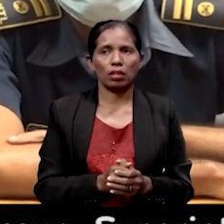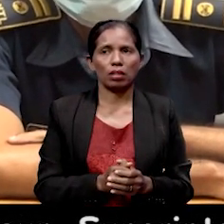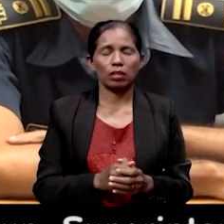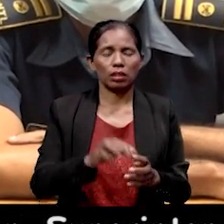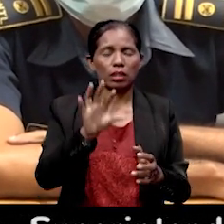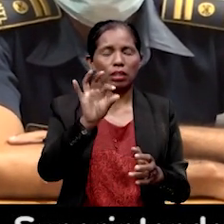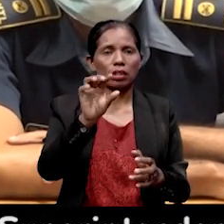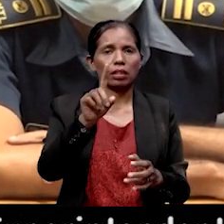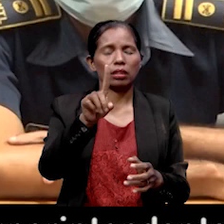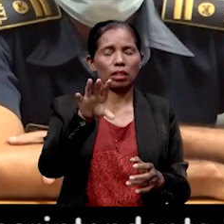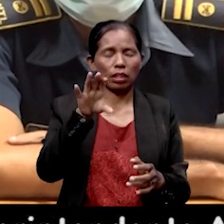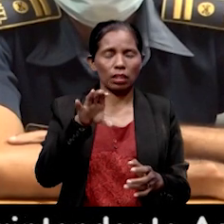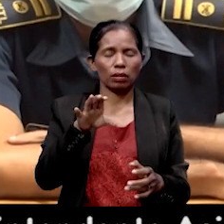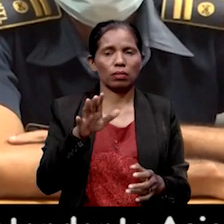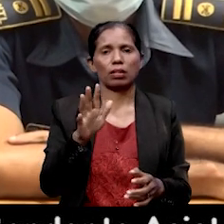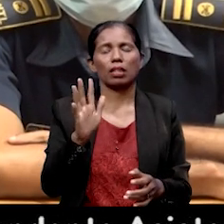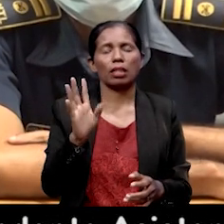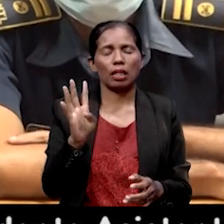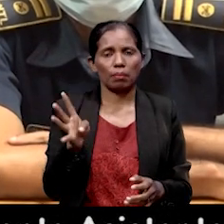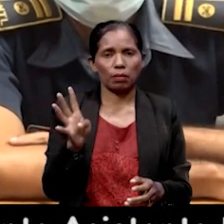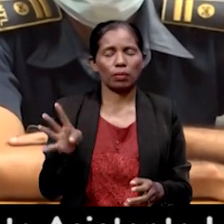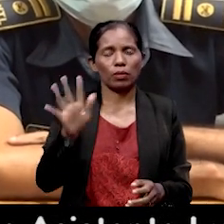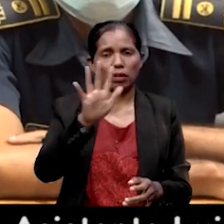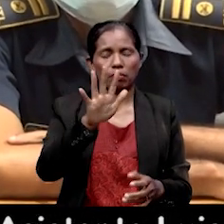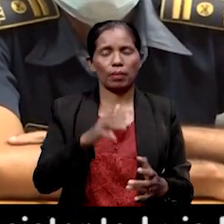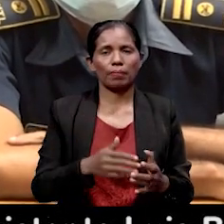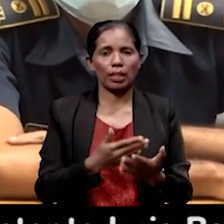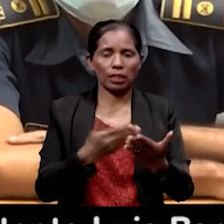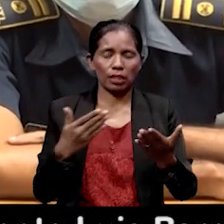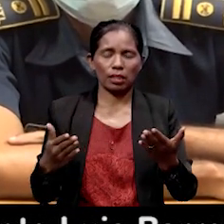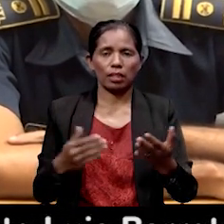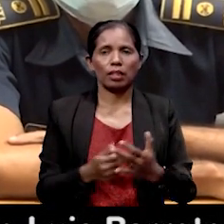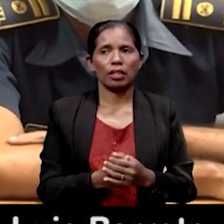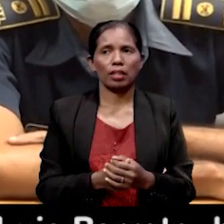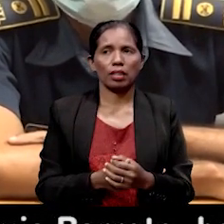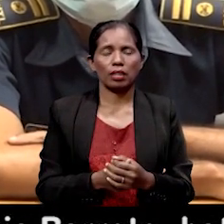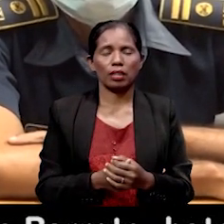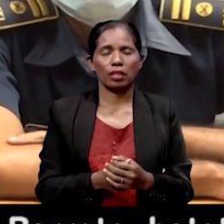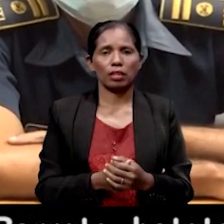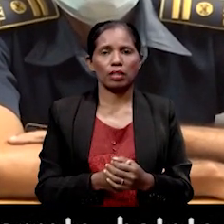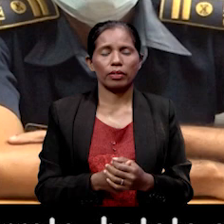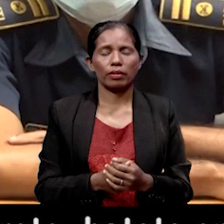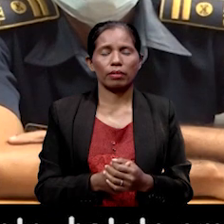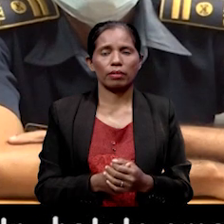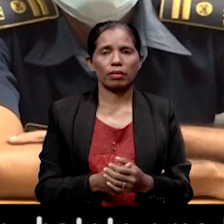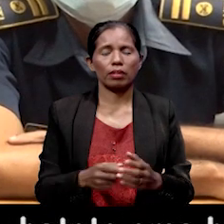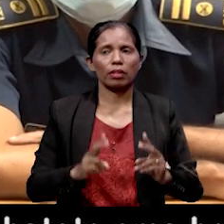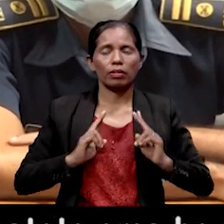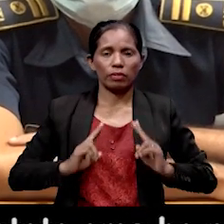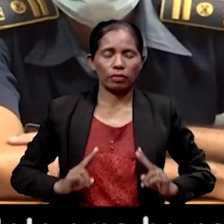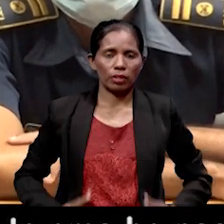145 pares. Mas sasan sasan ne sasan si asma sesnya.